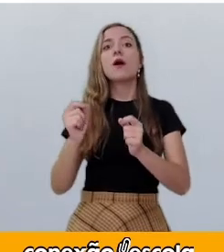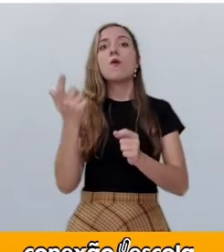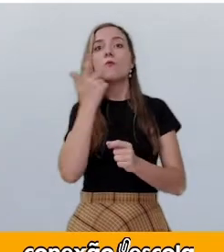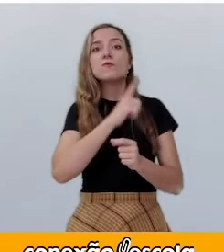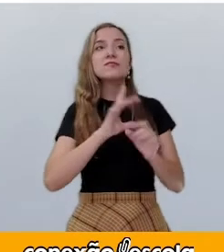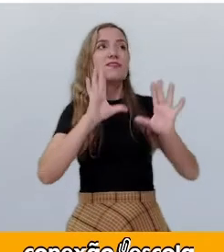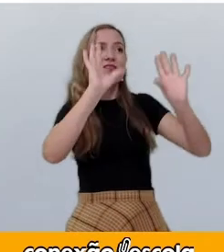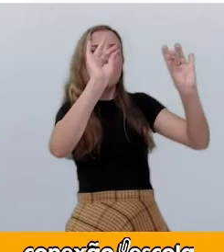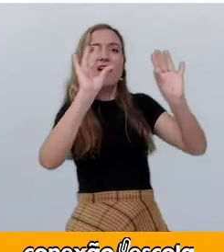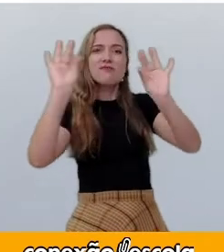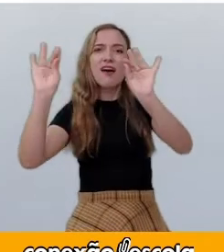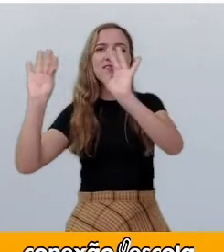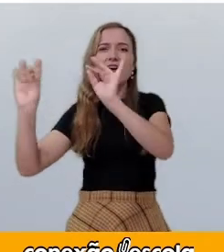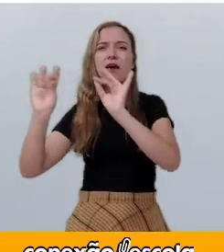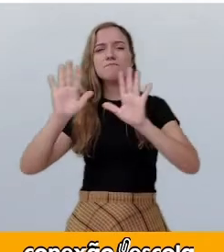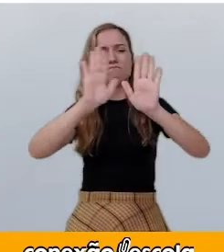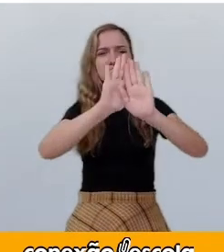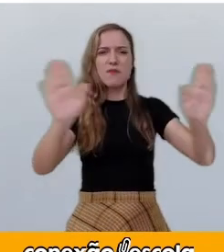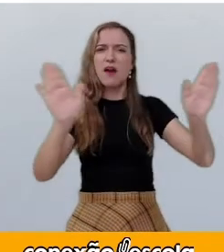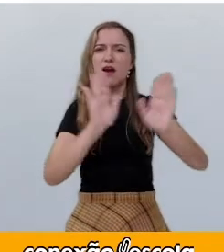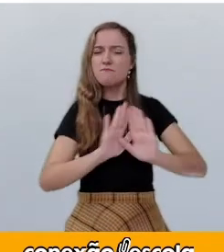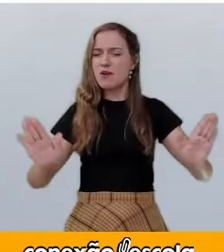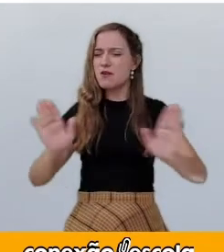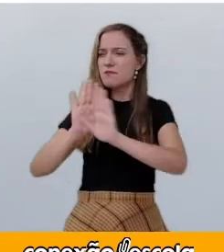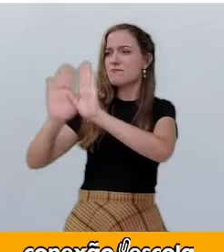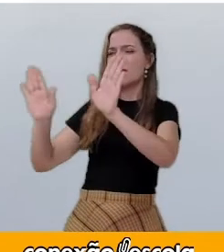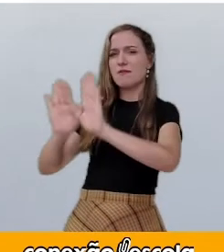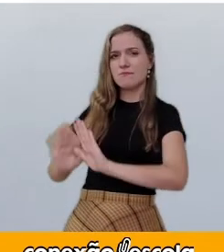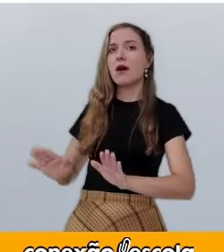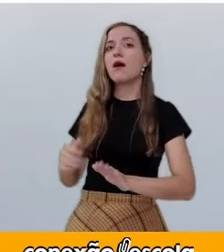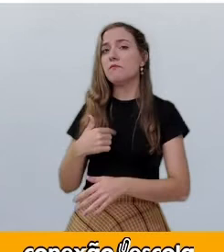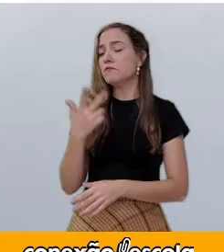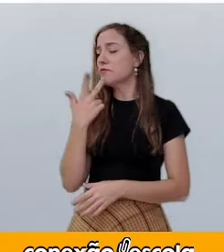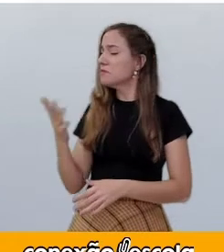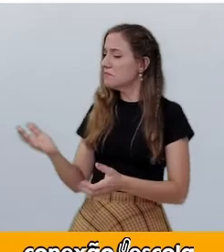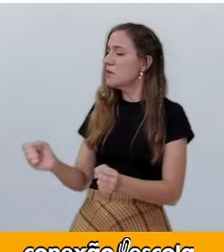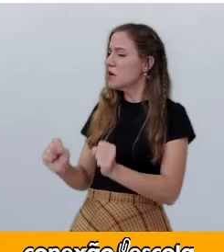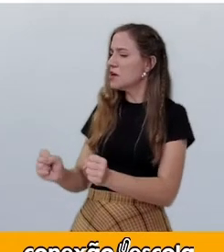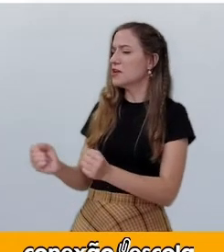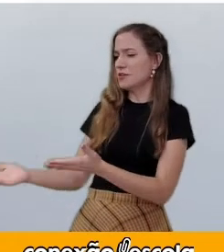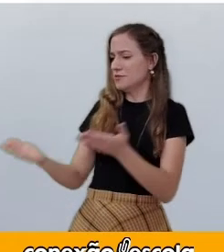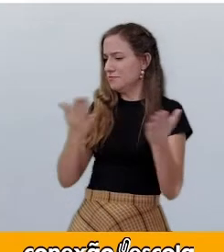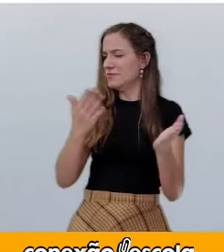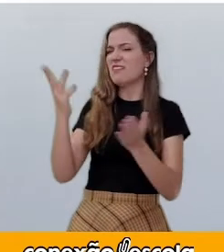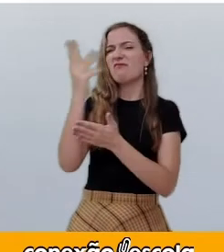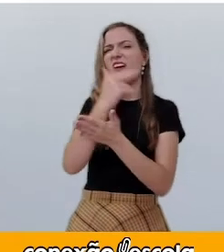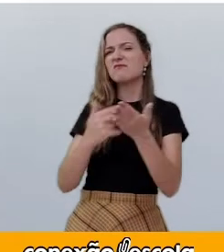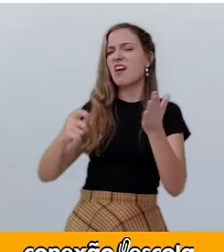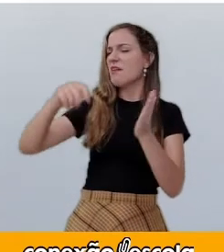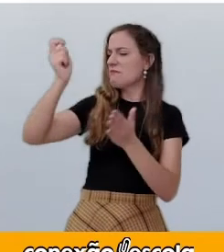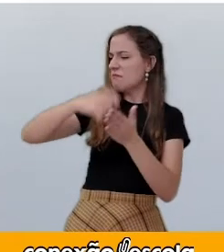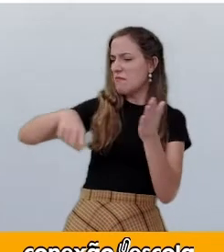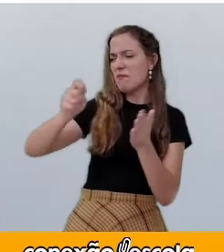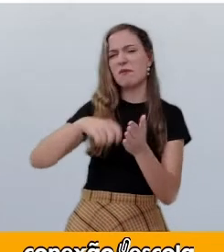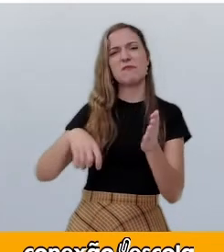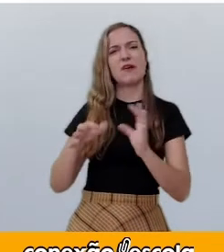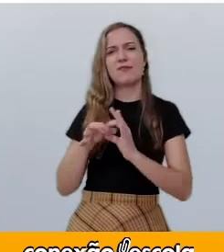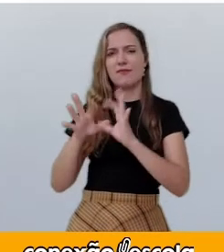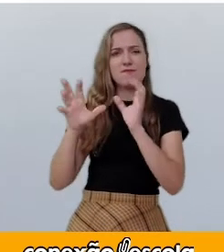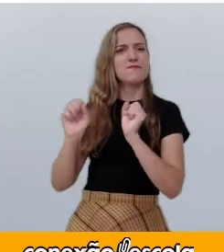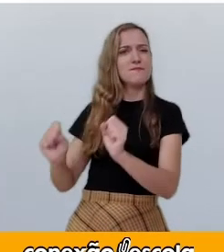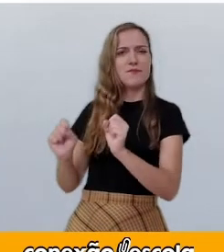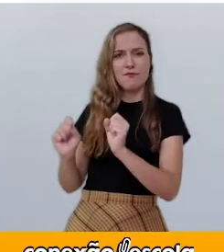parede pronto meu filho aqui você pode fazer seus rabiscos À vontade